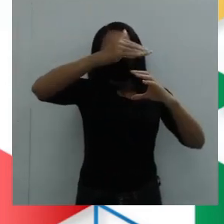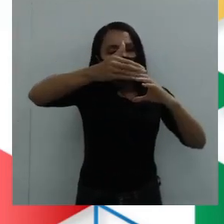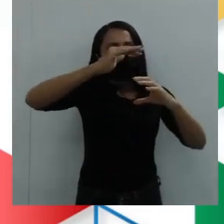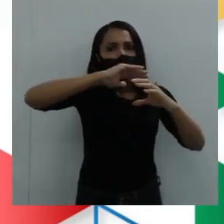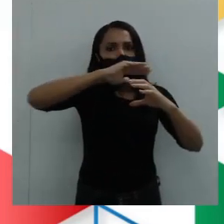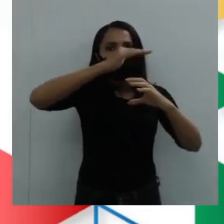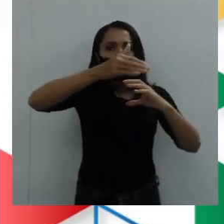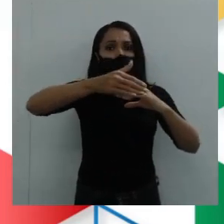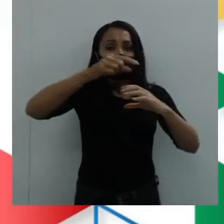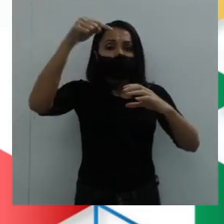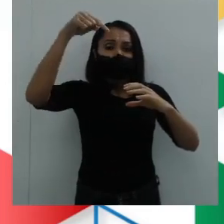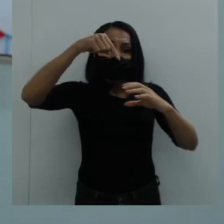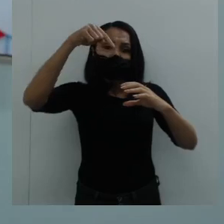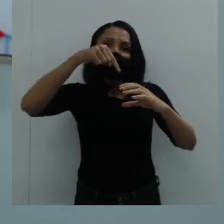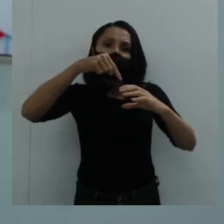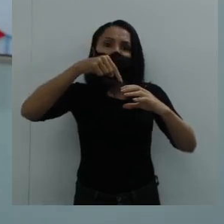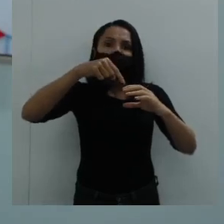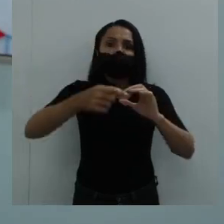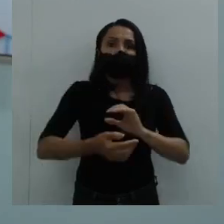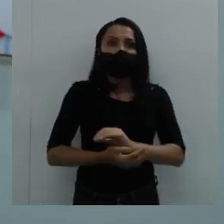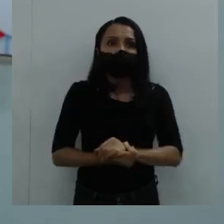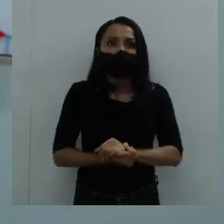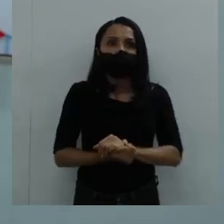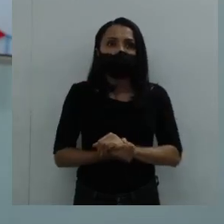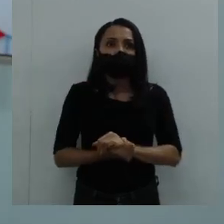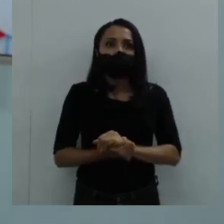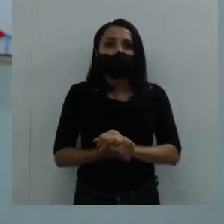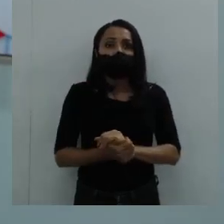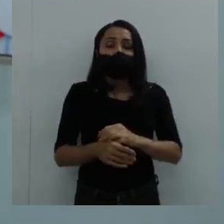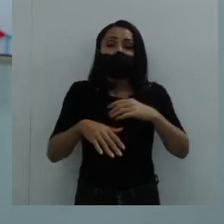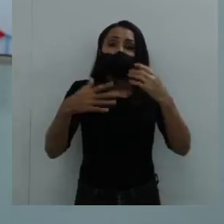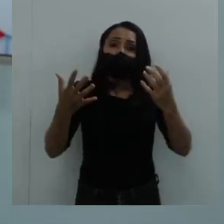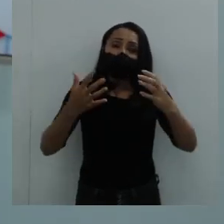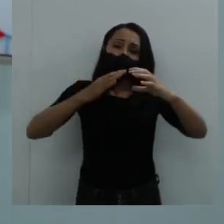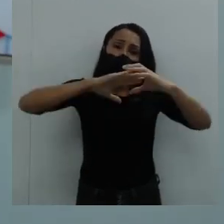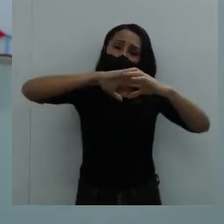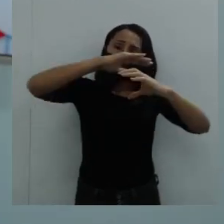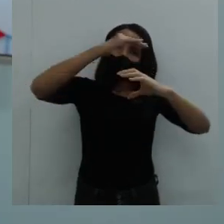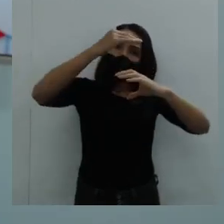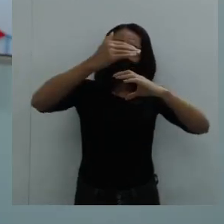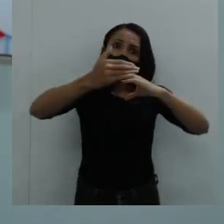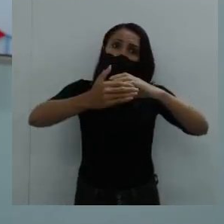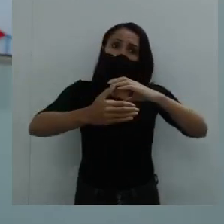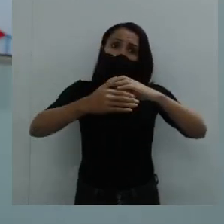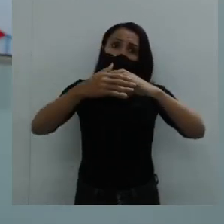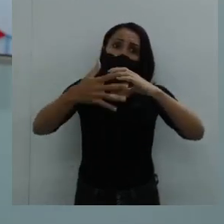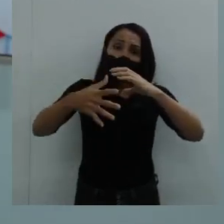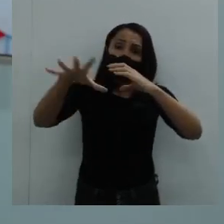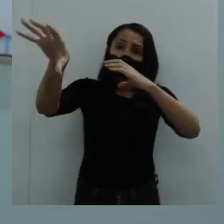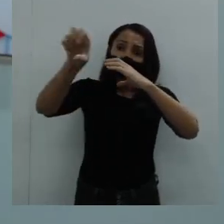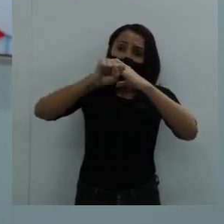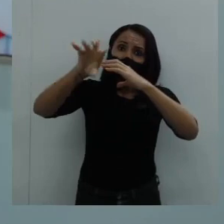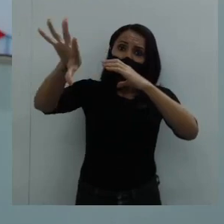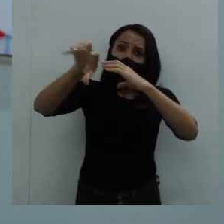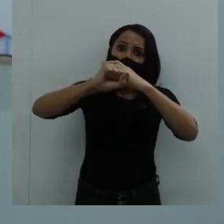a superfície do planeta Terra. Então, a superfície ela vai absorver cerca